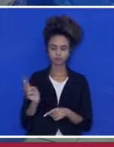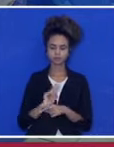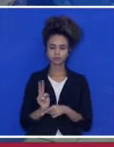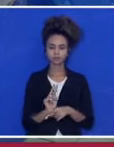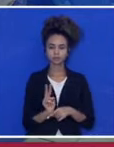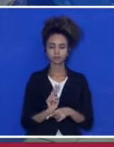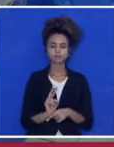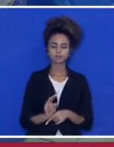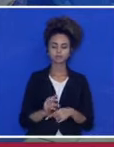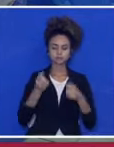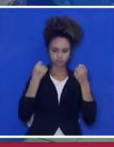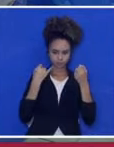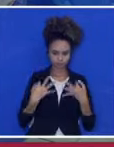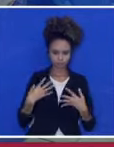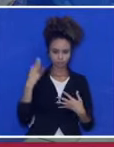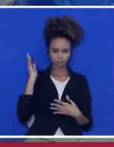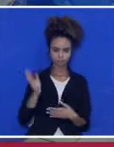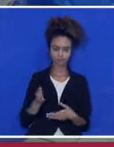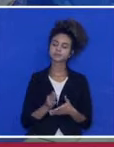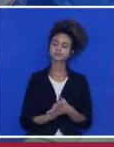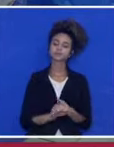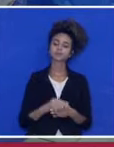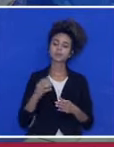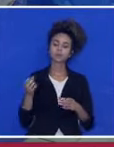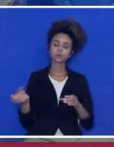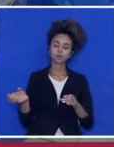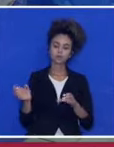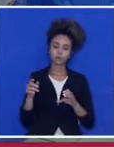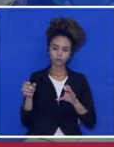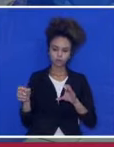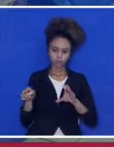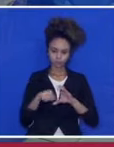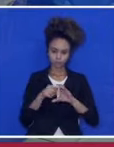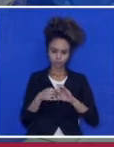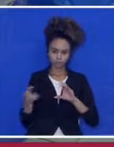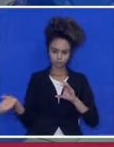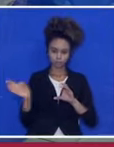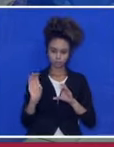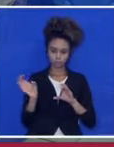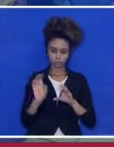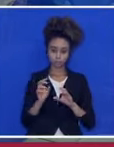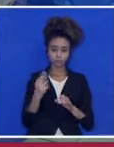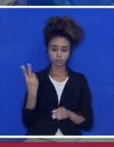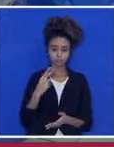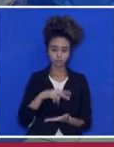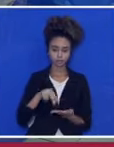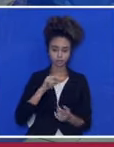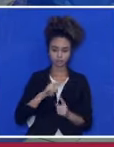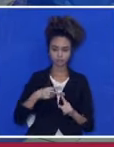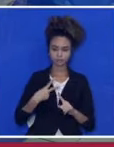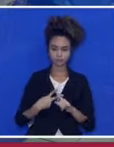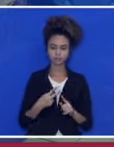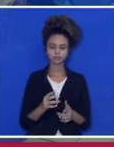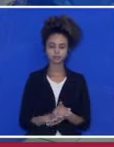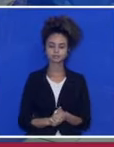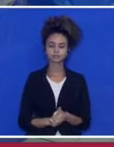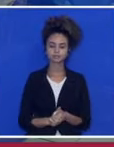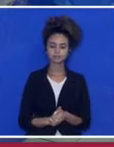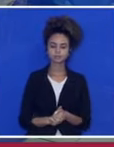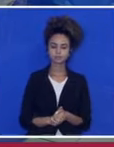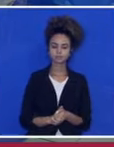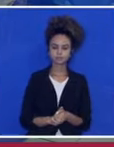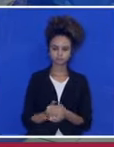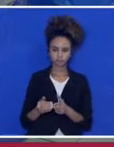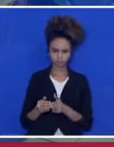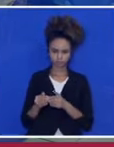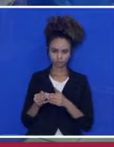nossas auditoras. Conforme explicamos no início, o globo agora será reabastecido para o segundo sorteio da dupla cena. Por favor, Alexandre, Priscila,